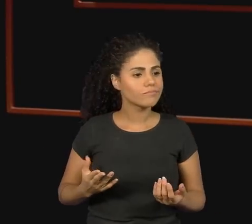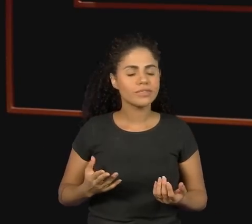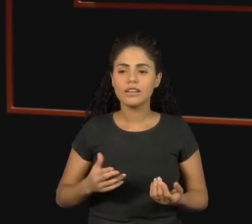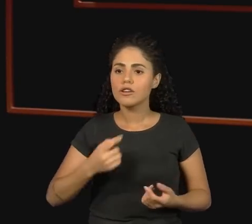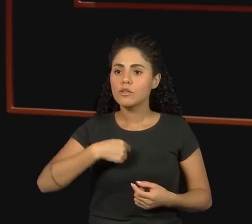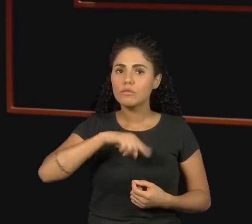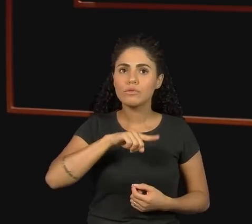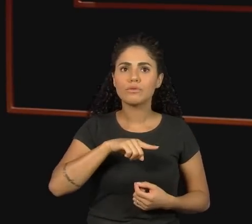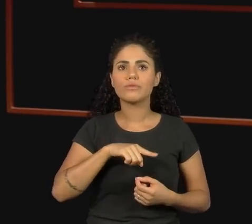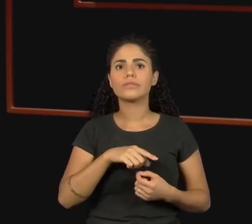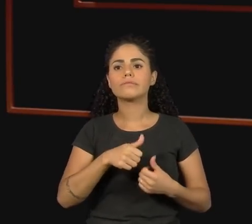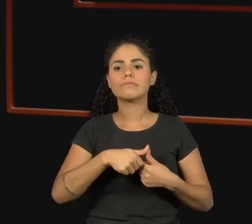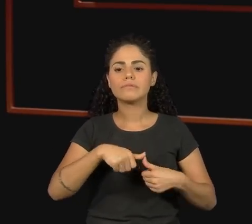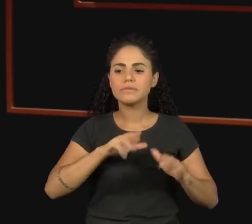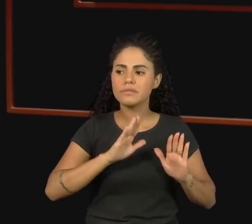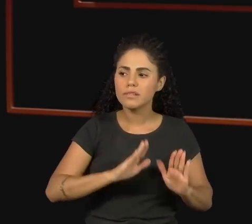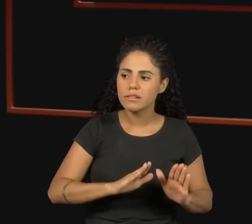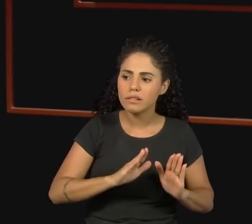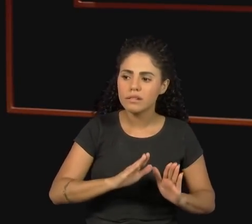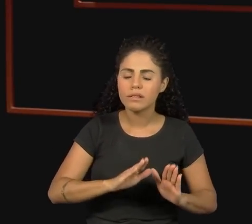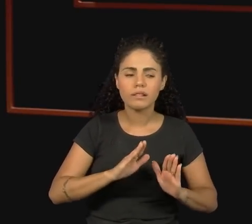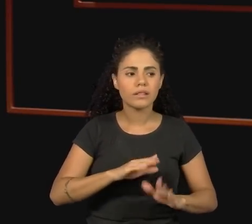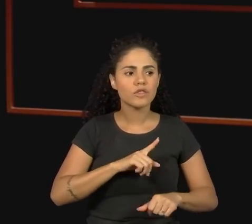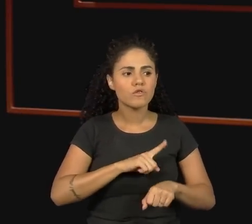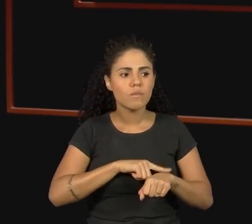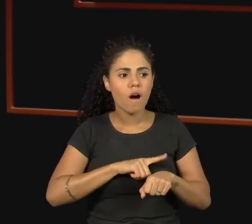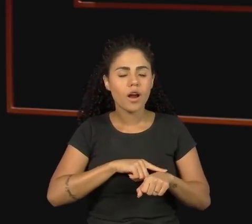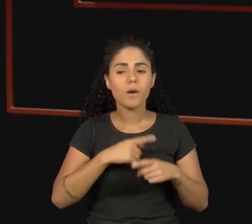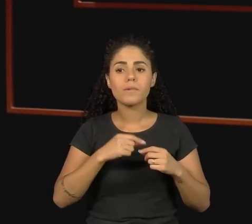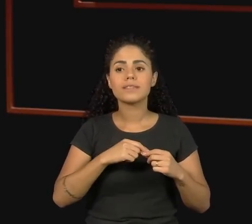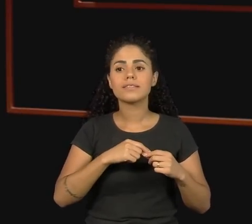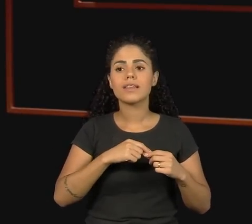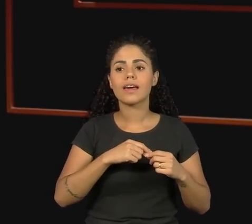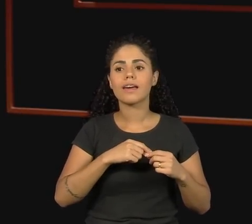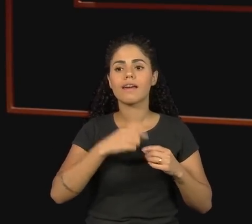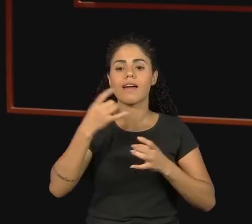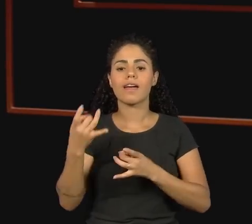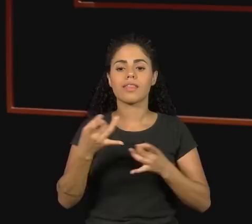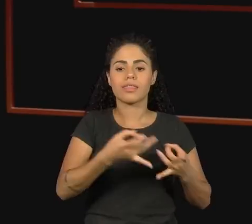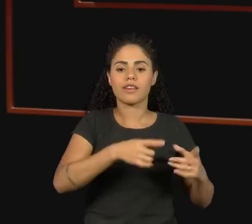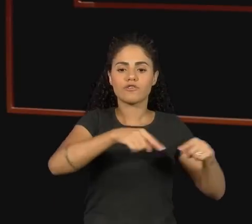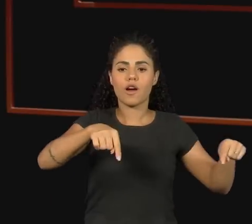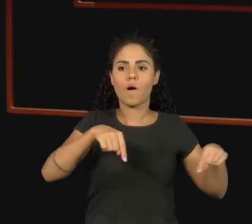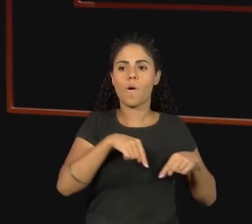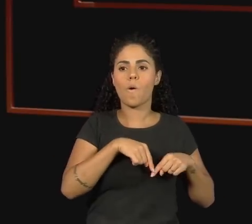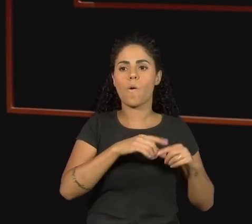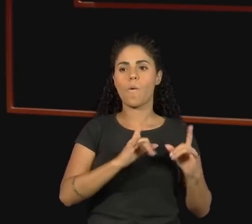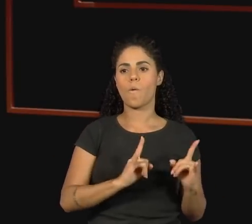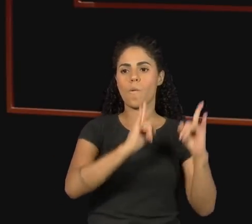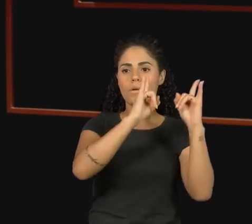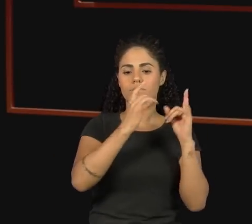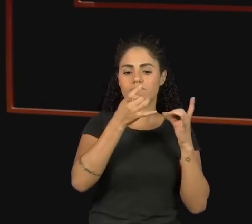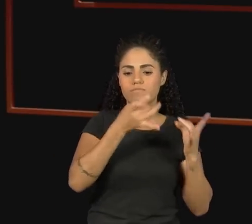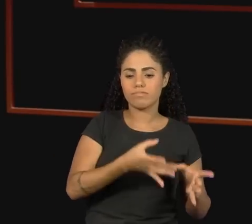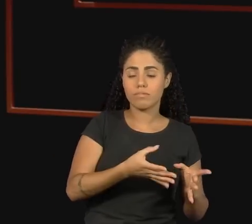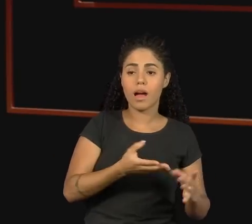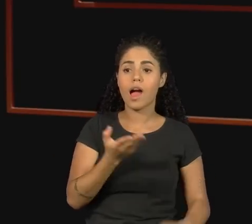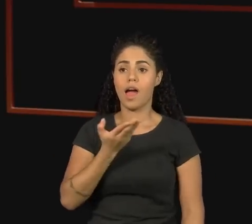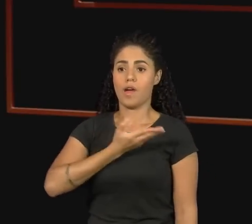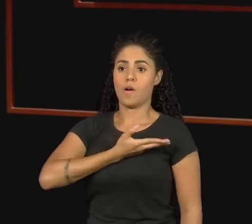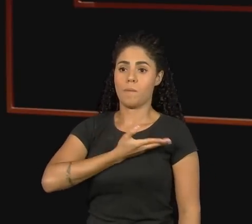fui ficando e até um determinado momento eu tive que sair do meu apartamento. Uma grande amiga minha